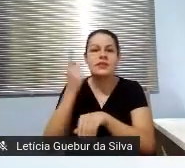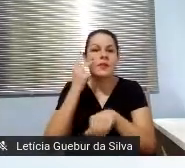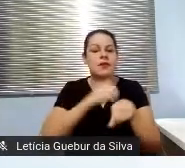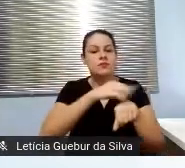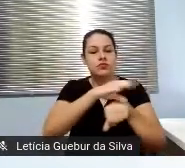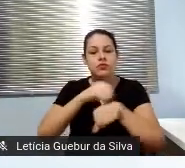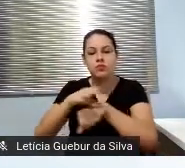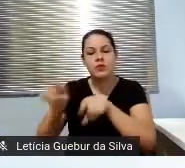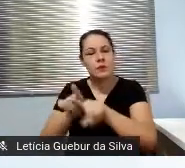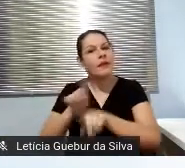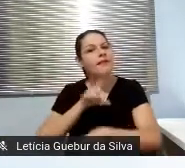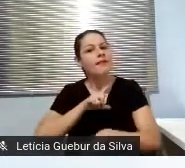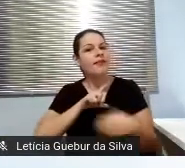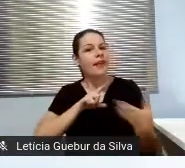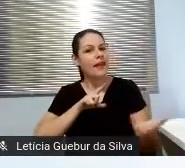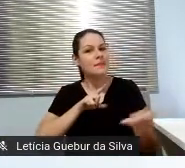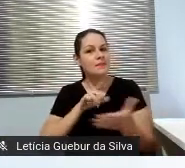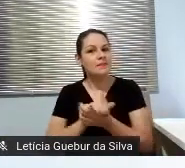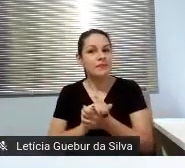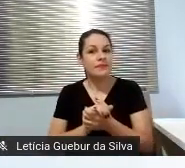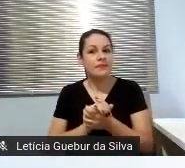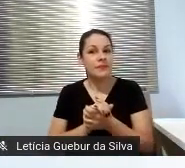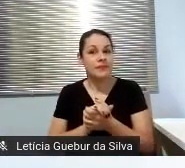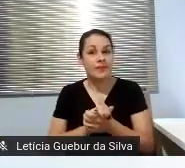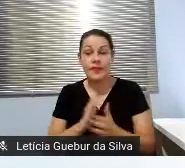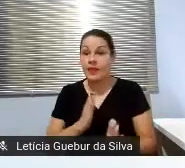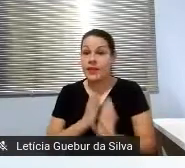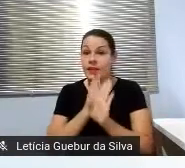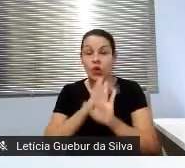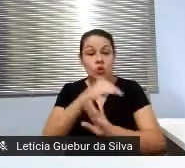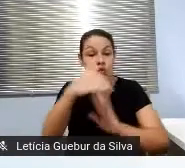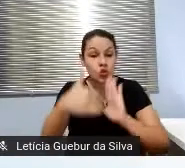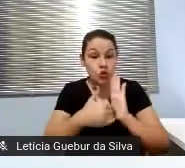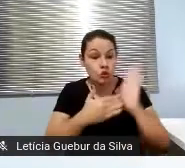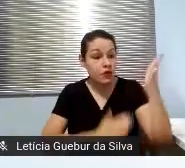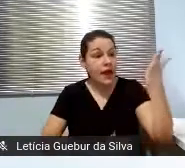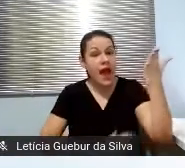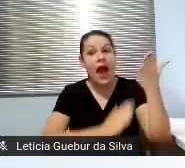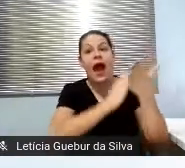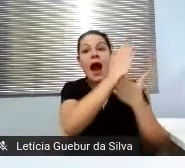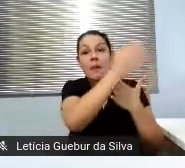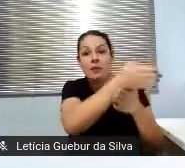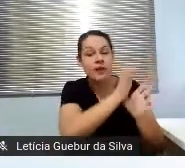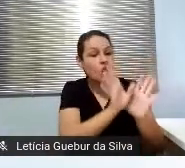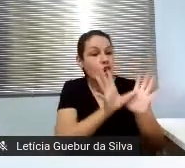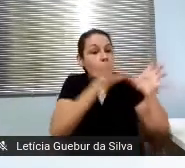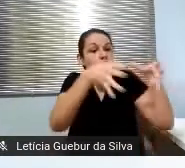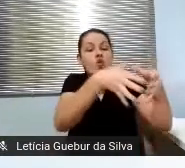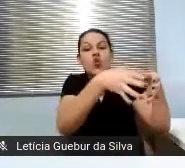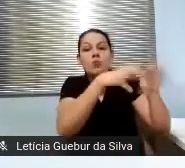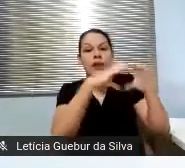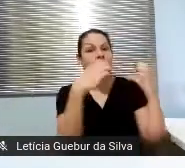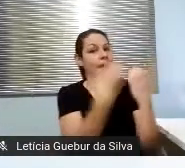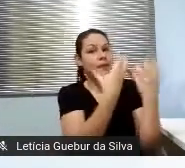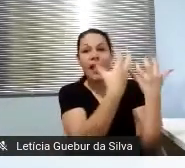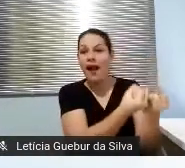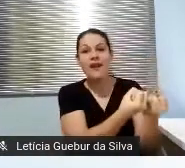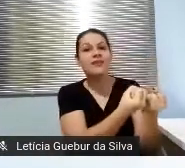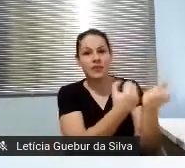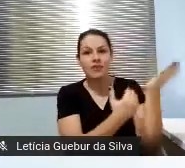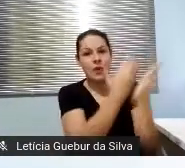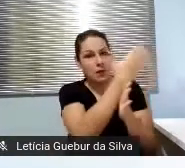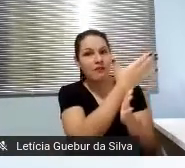também. Então, isso foi aprovado por um grupo na Câmara dos Deputados. E